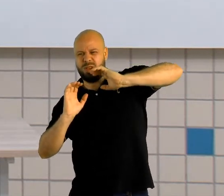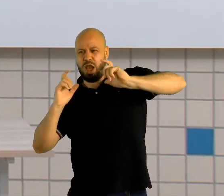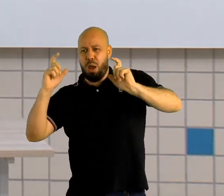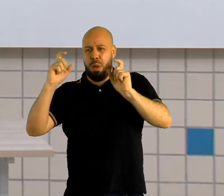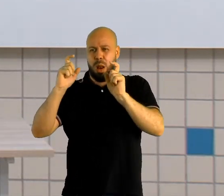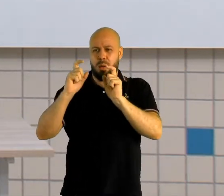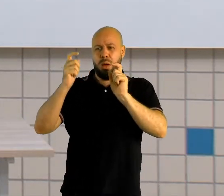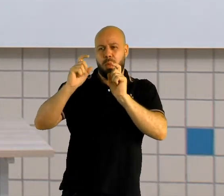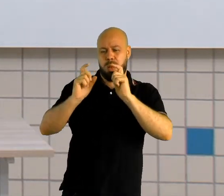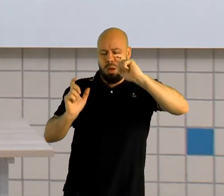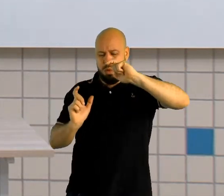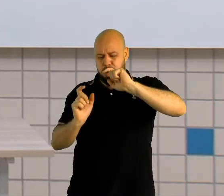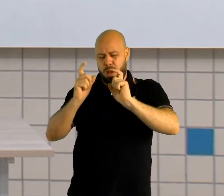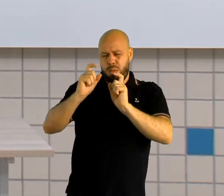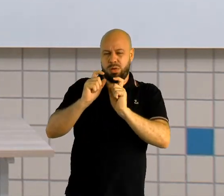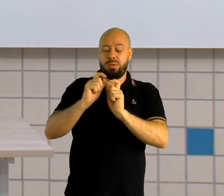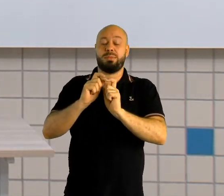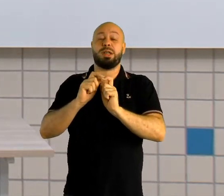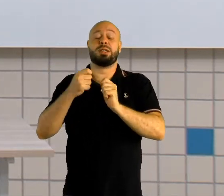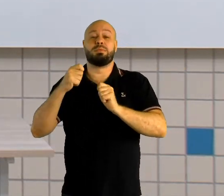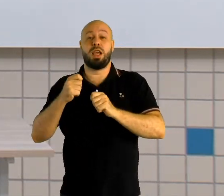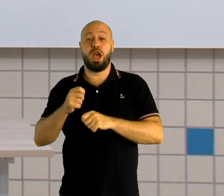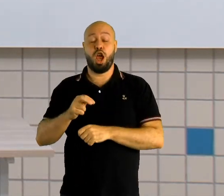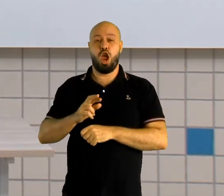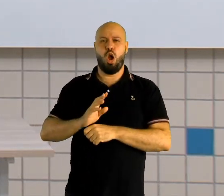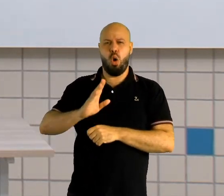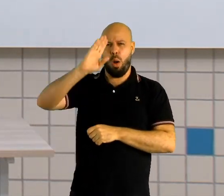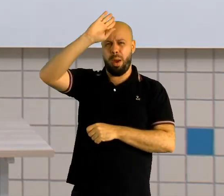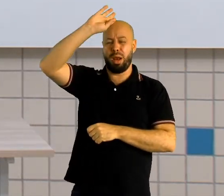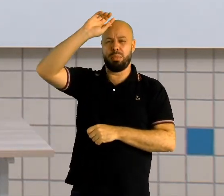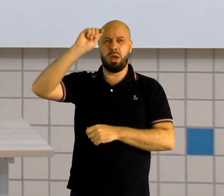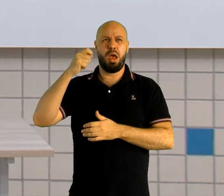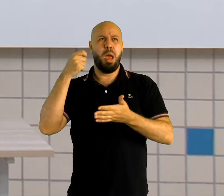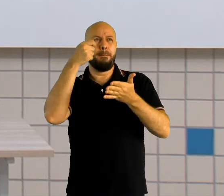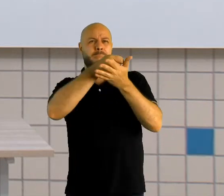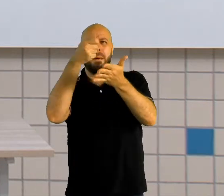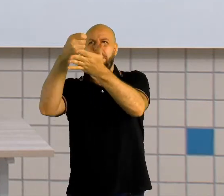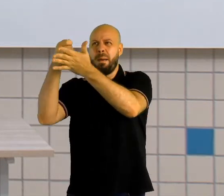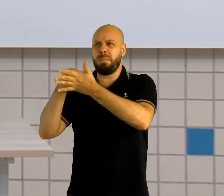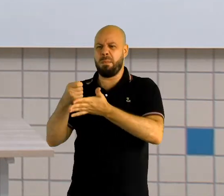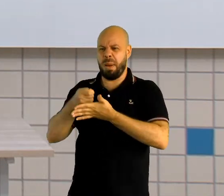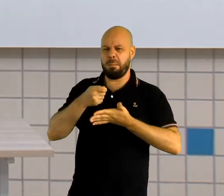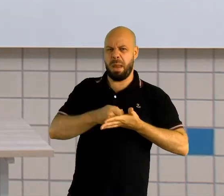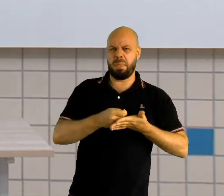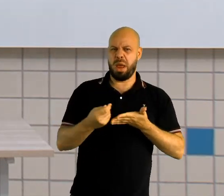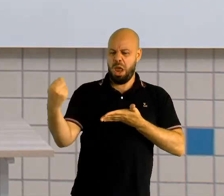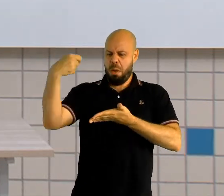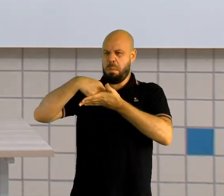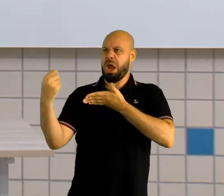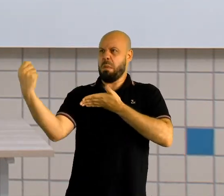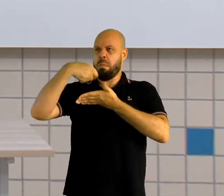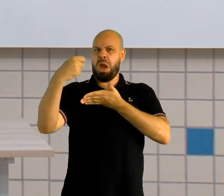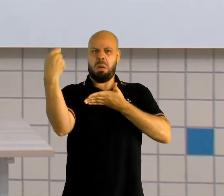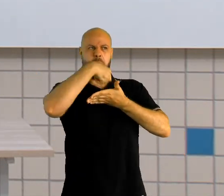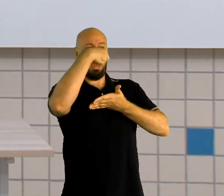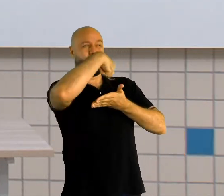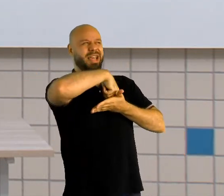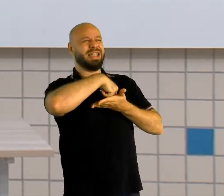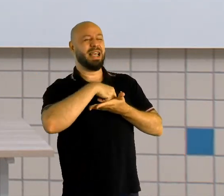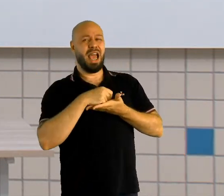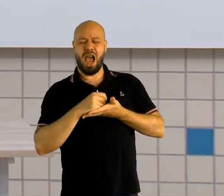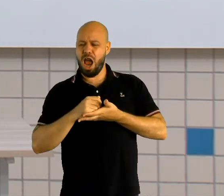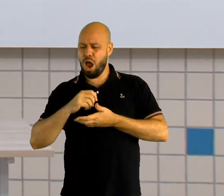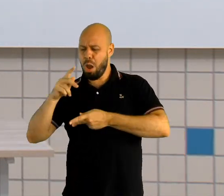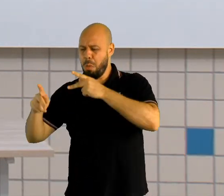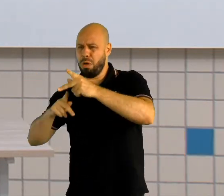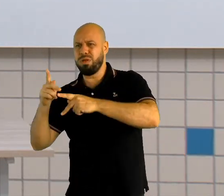Roma a cobrar mais impostos dos seus dominados. E isso levava a uma série de revoltas